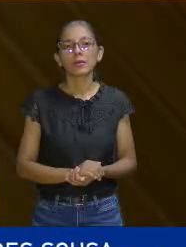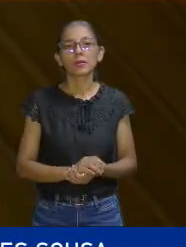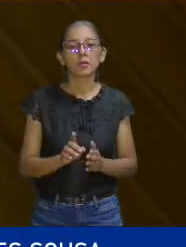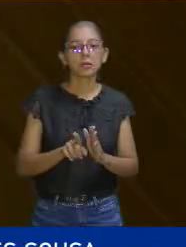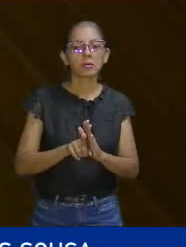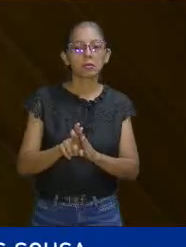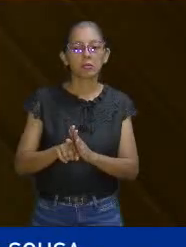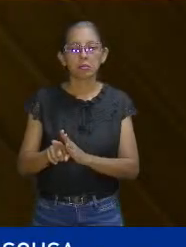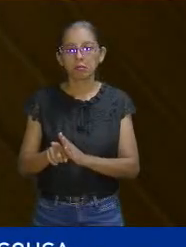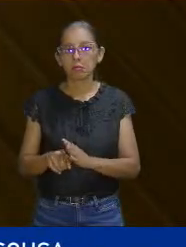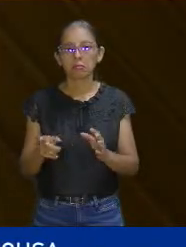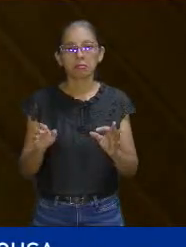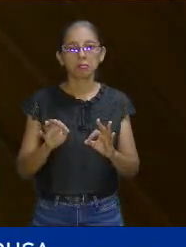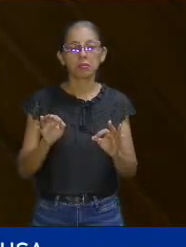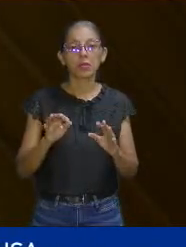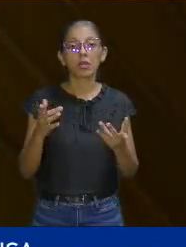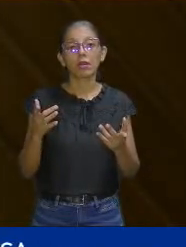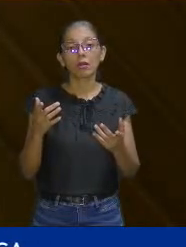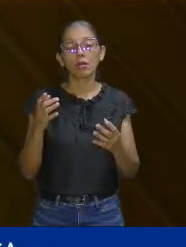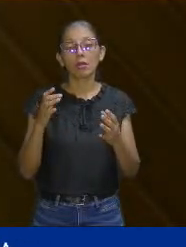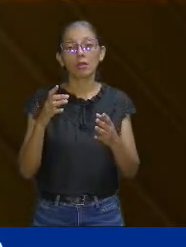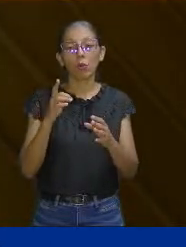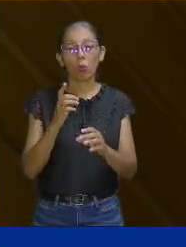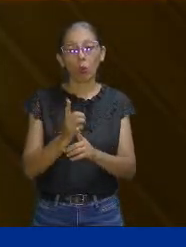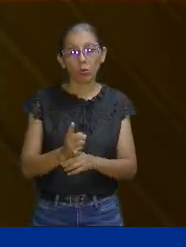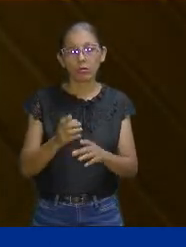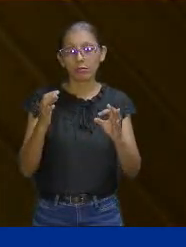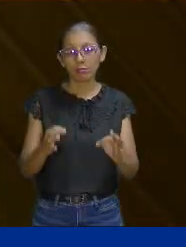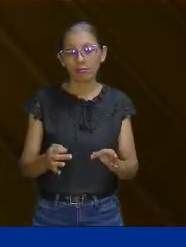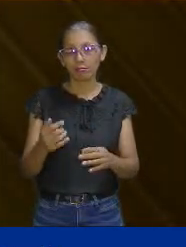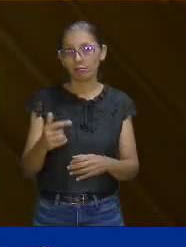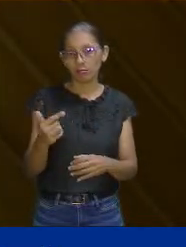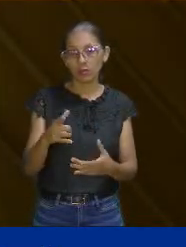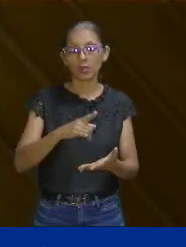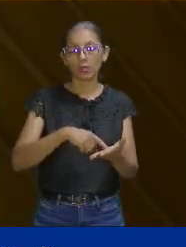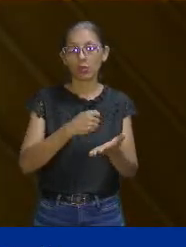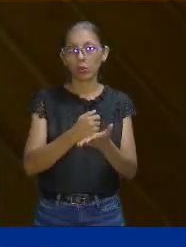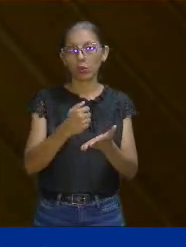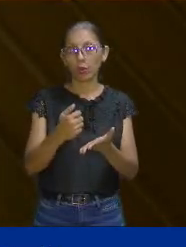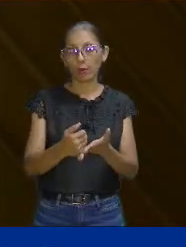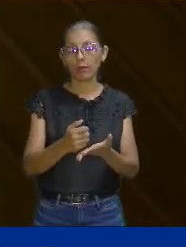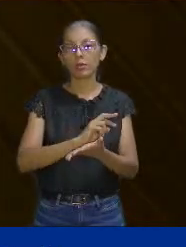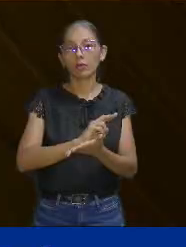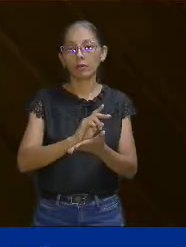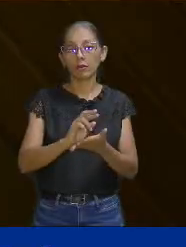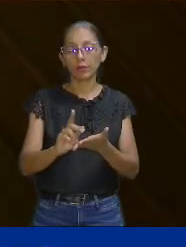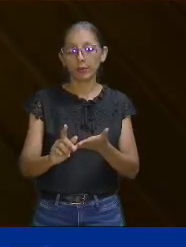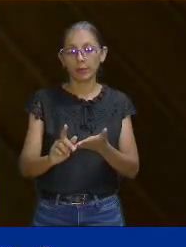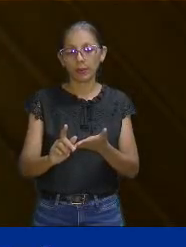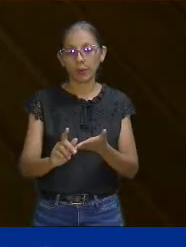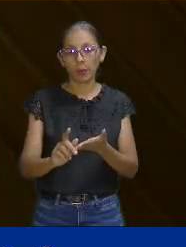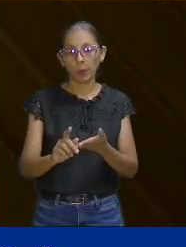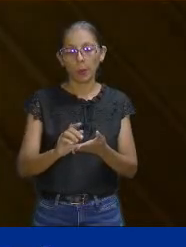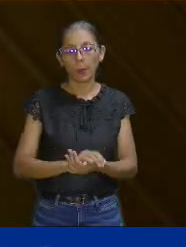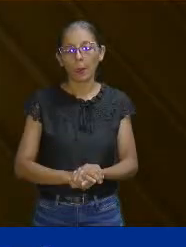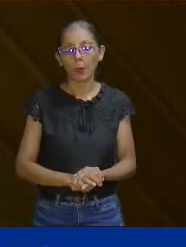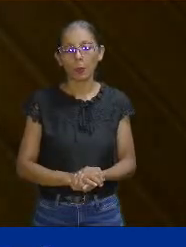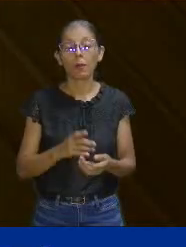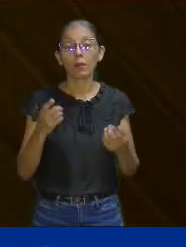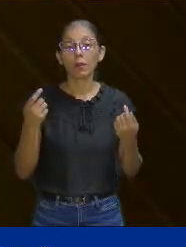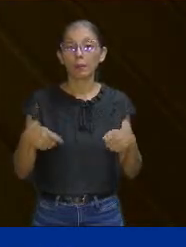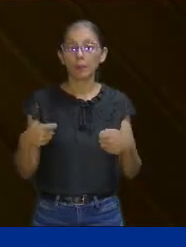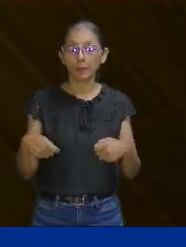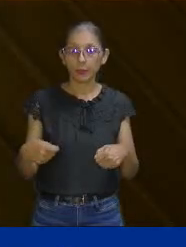da sociedade, segurança dos servidores, e os documentos pretendidos, conforme bem